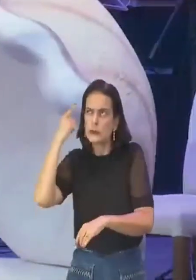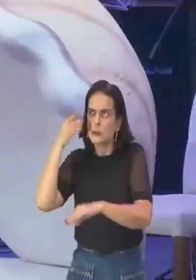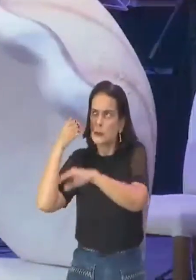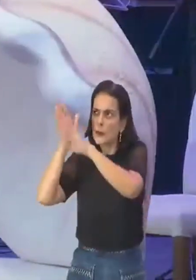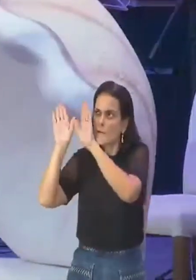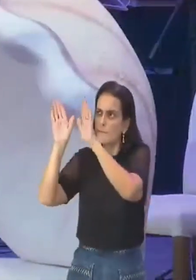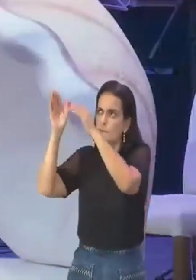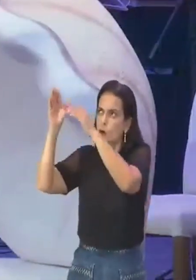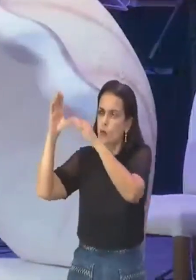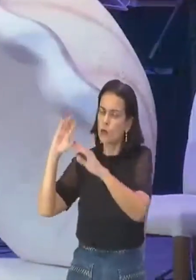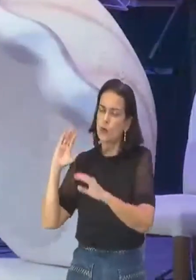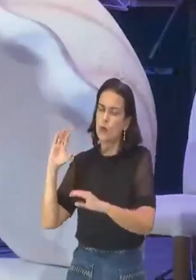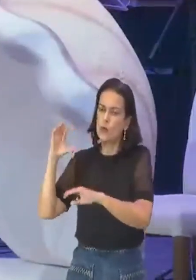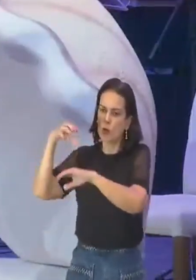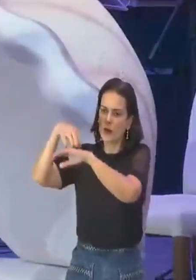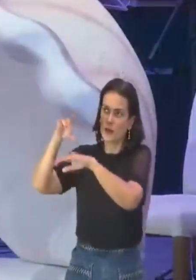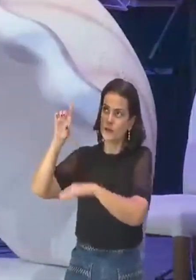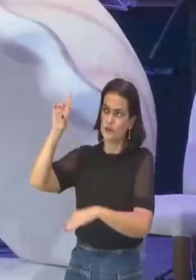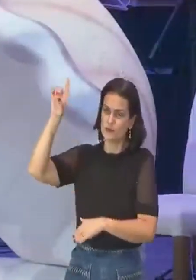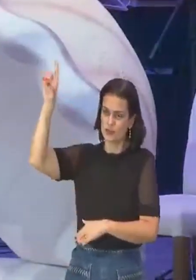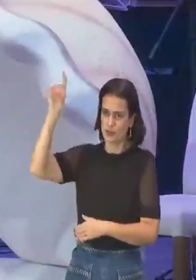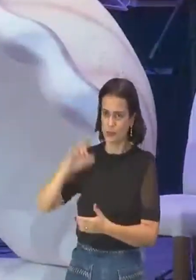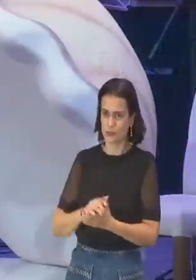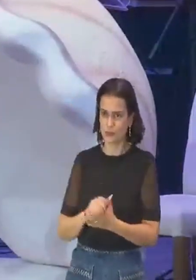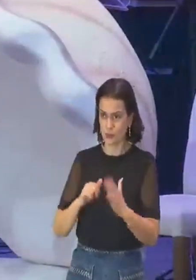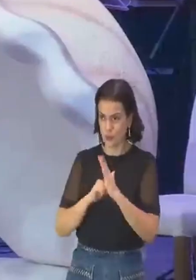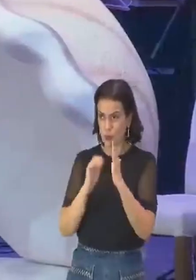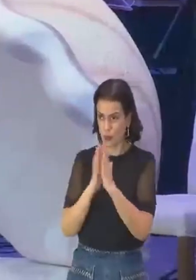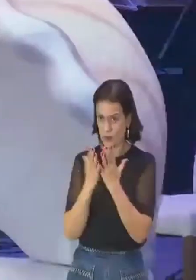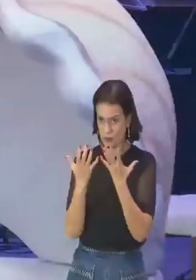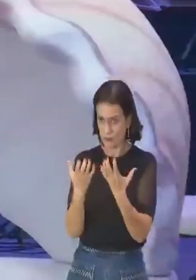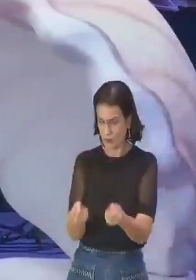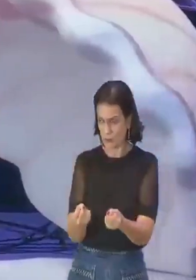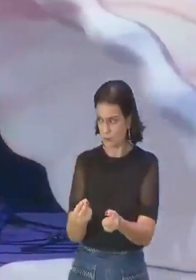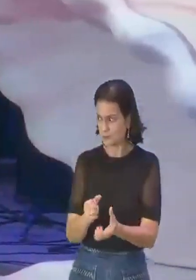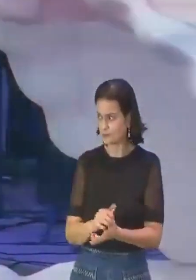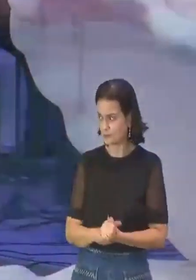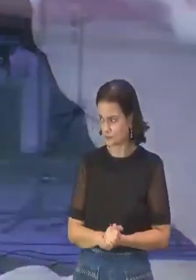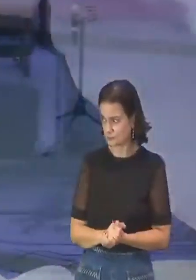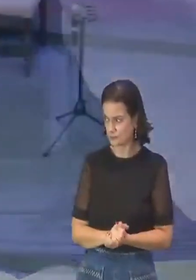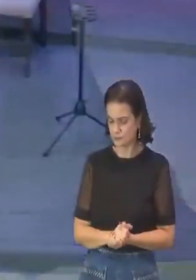de Deus. Feche os seus olhos, vamos orar.